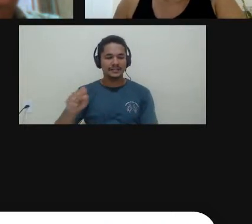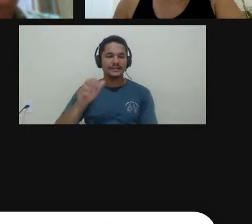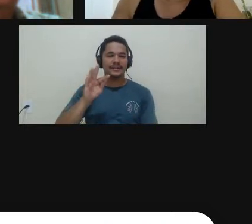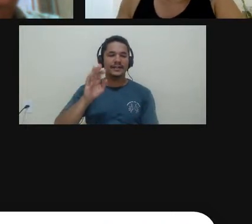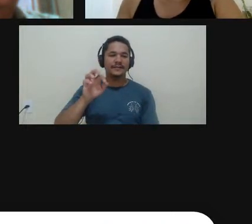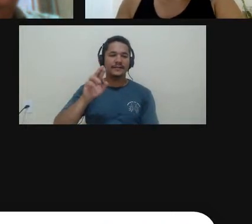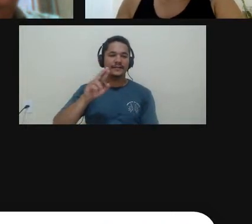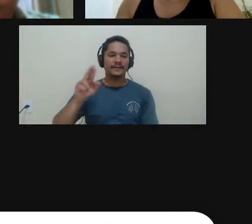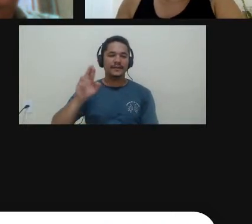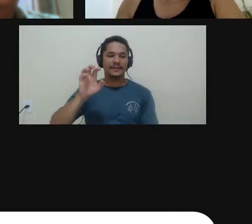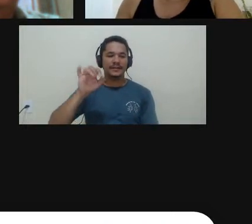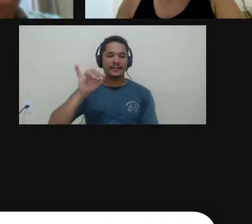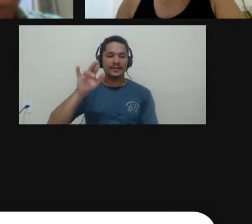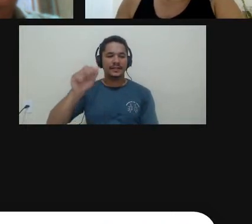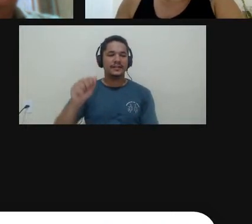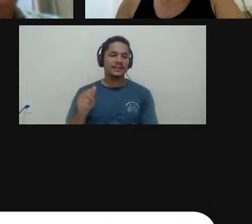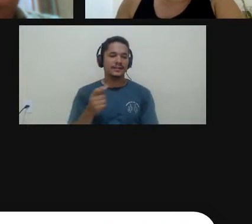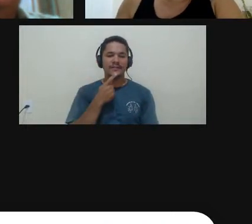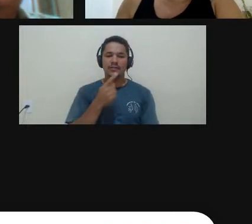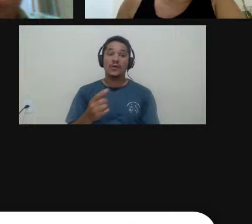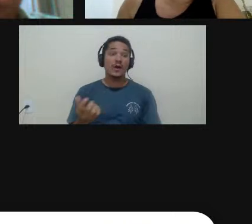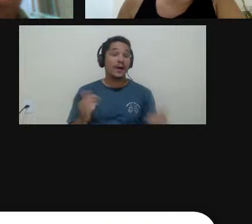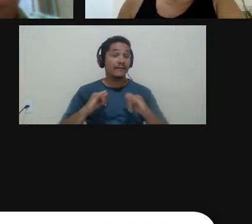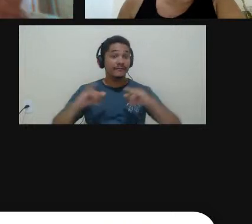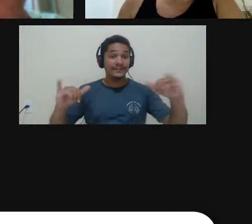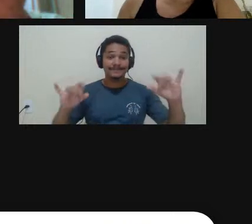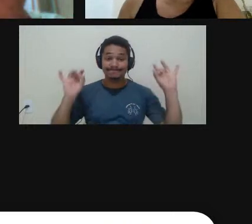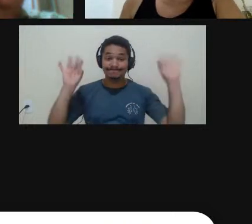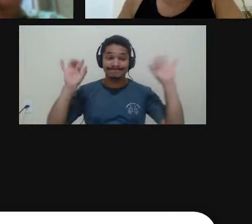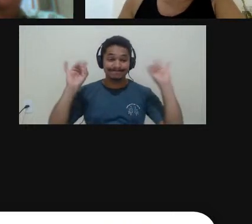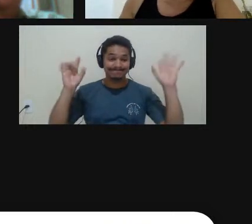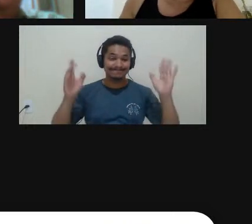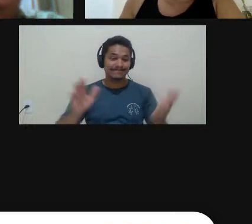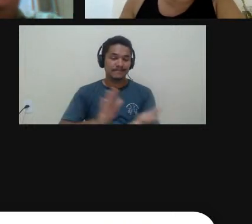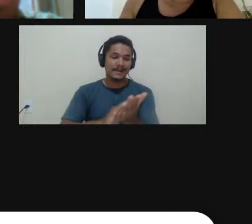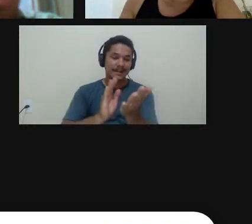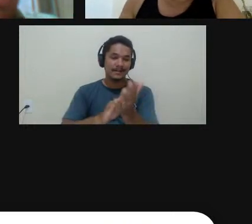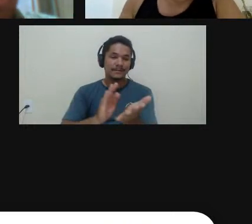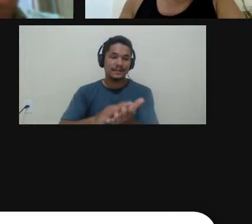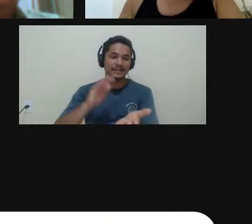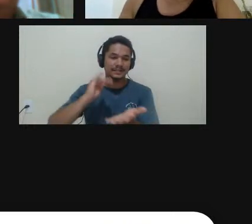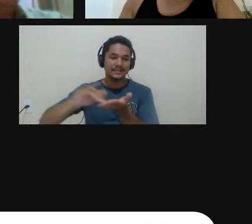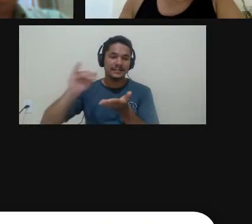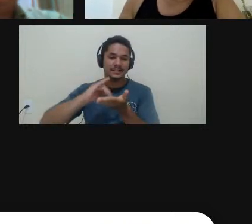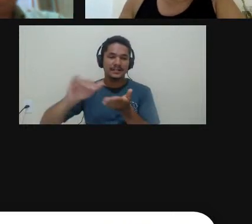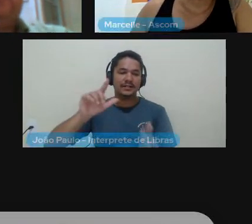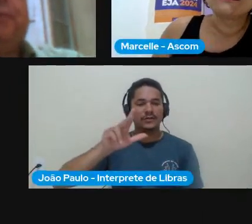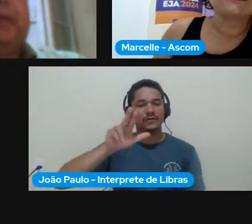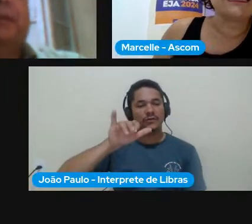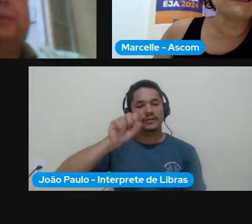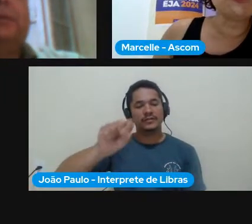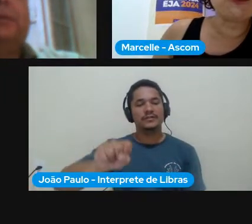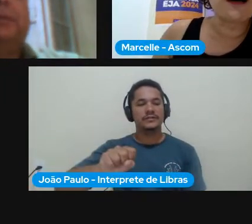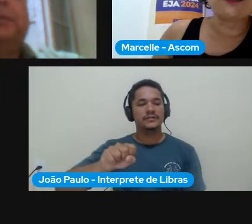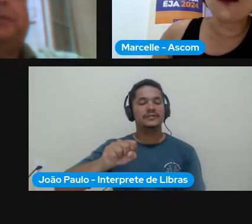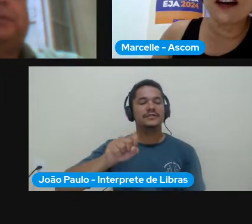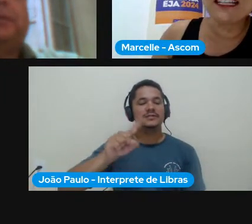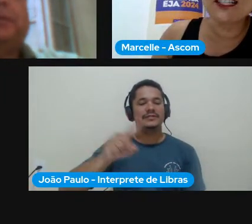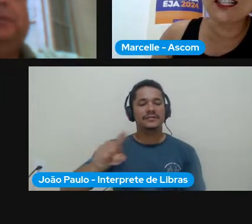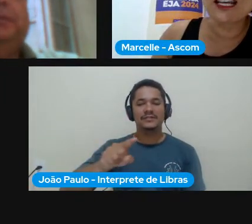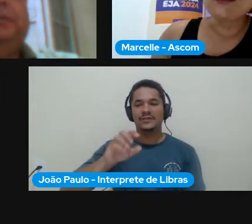Salles, acho que é Salles, falando, olha que notícia maravilhosa, parabéns, secretário Luiz Otávio, muita gente dando